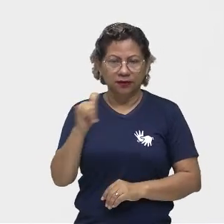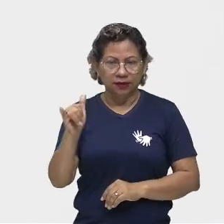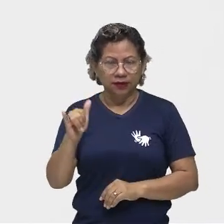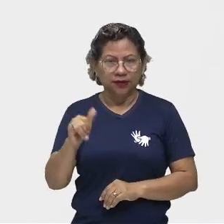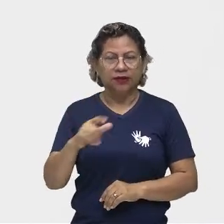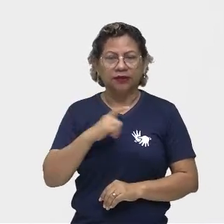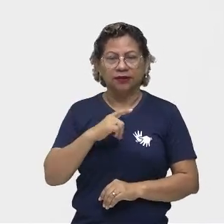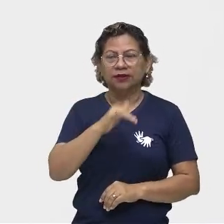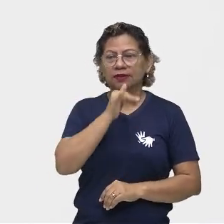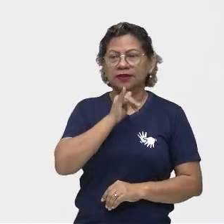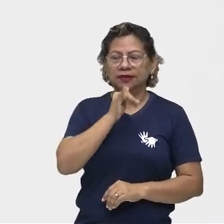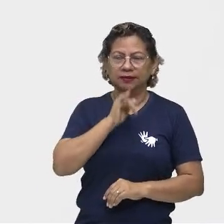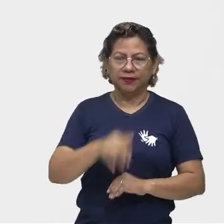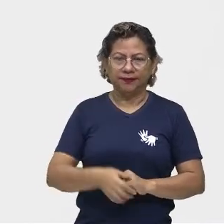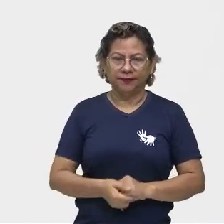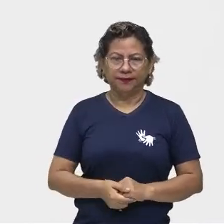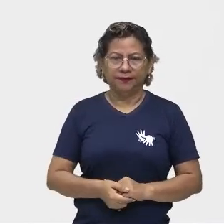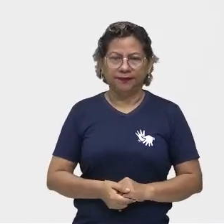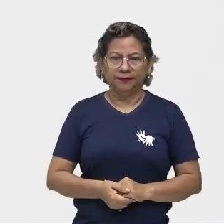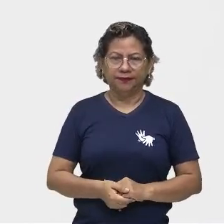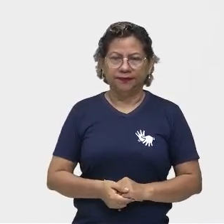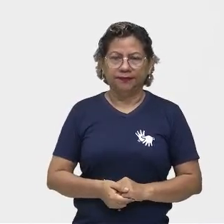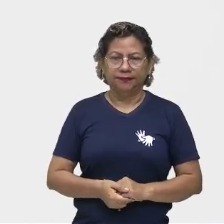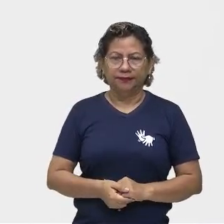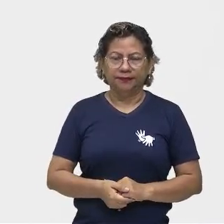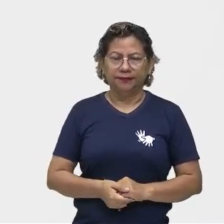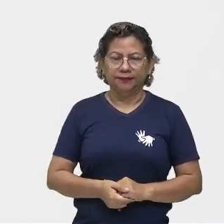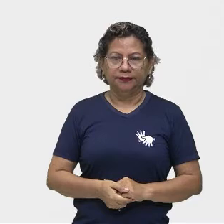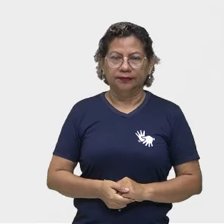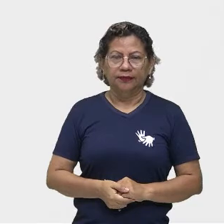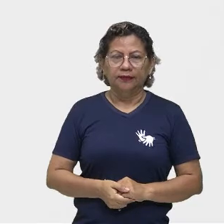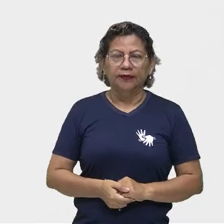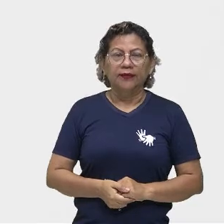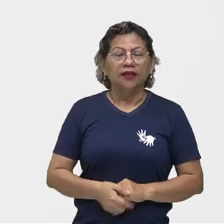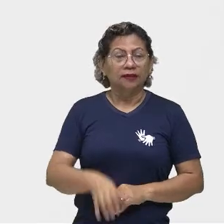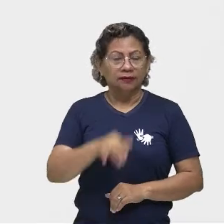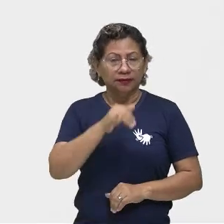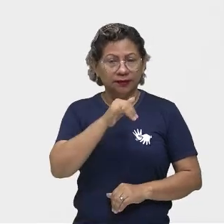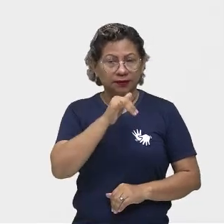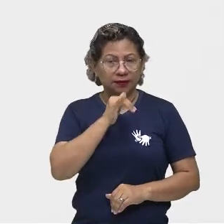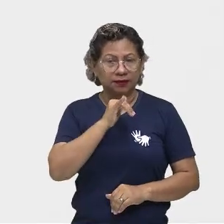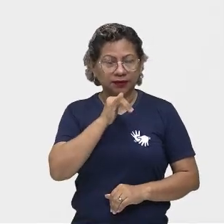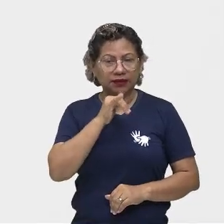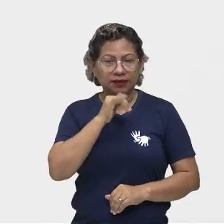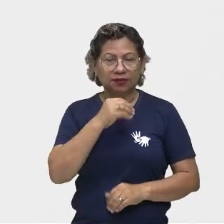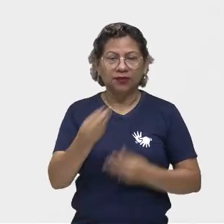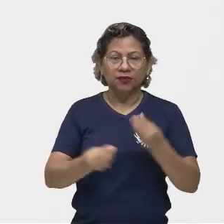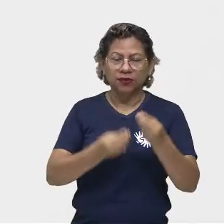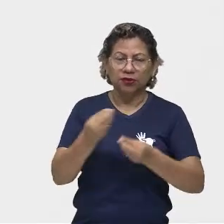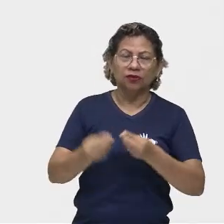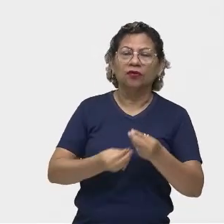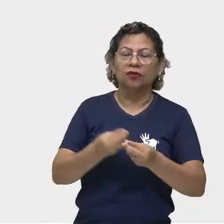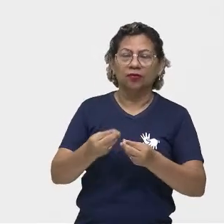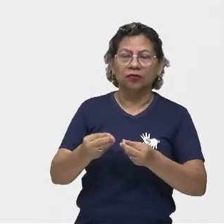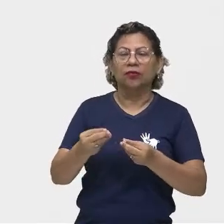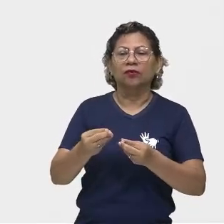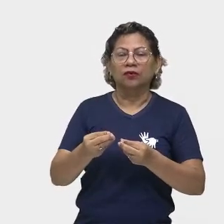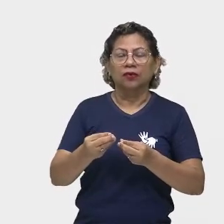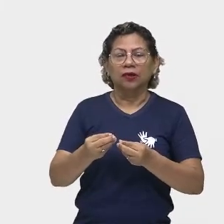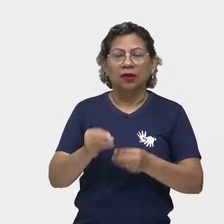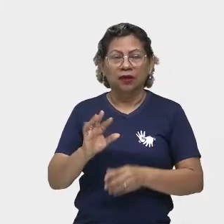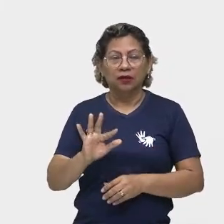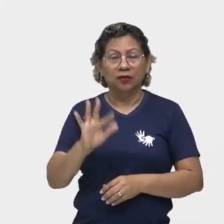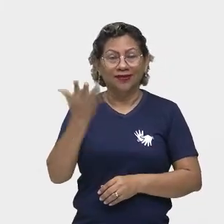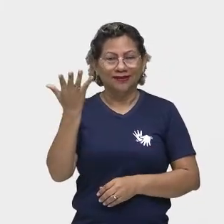aqui um exemplo. Né? A gente tem um exemplo que implica justamente nessa transformação de energia e na geração ali de